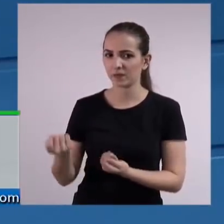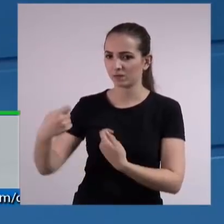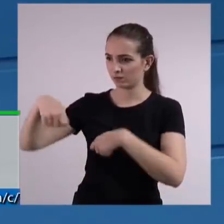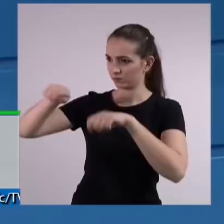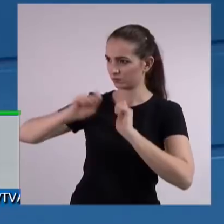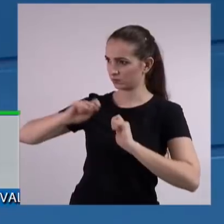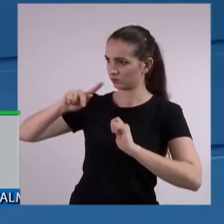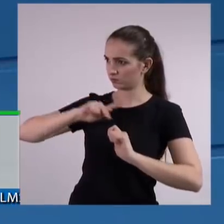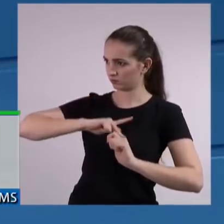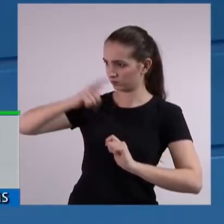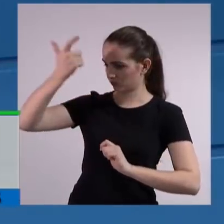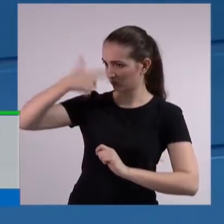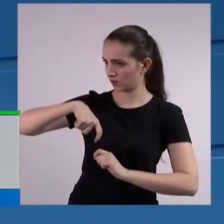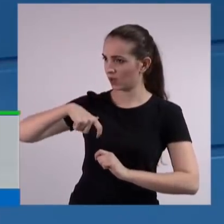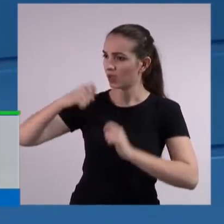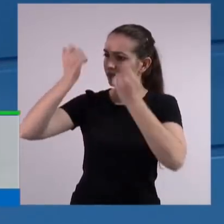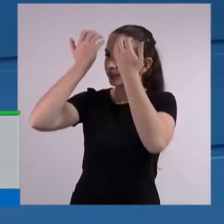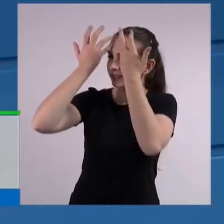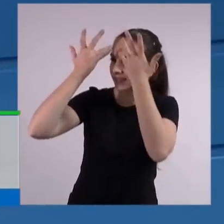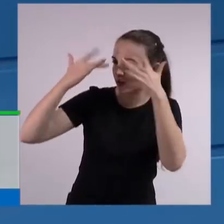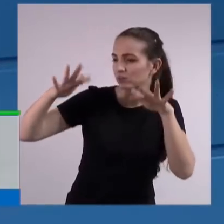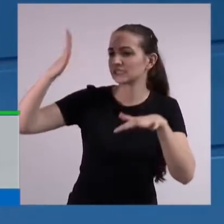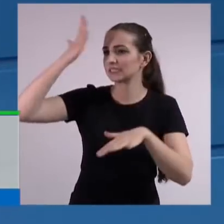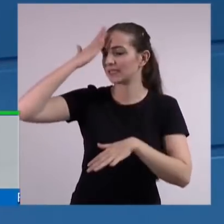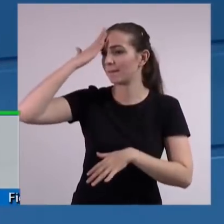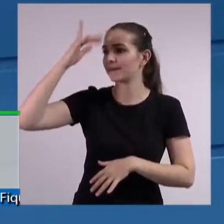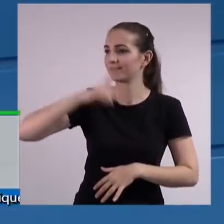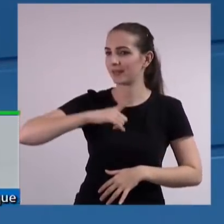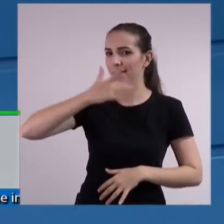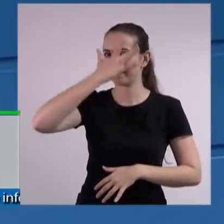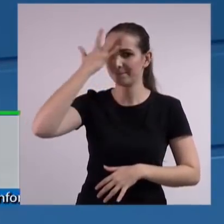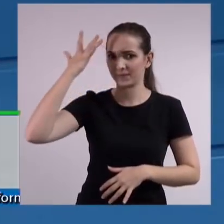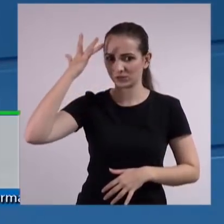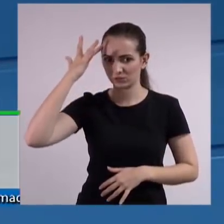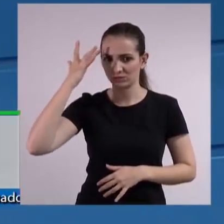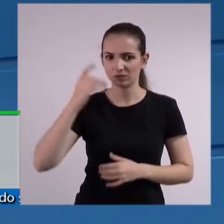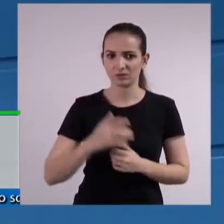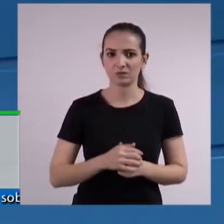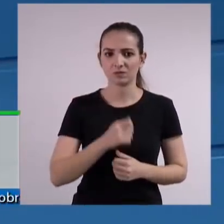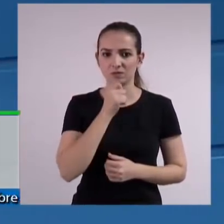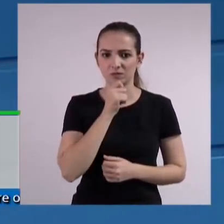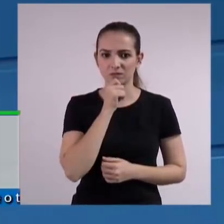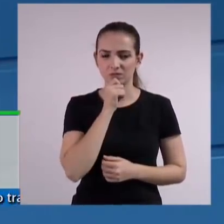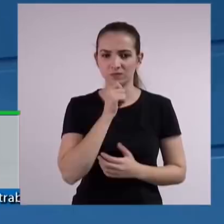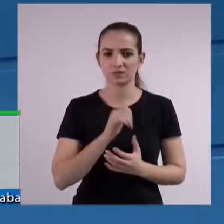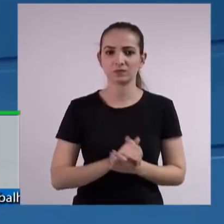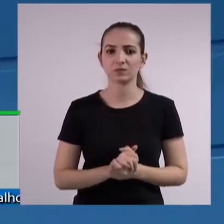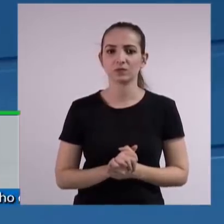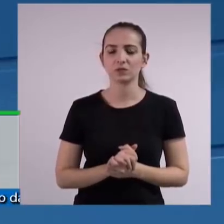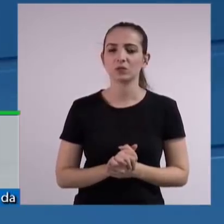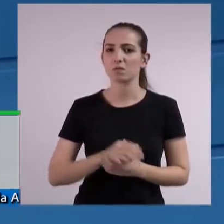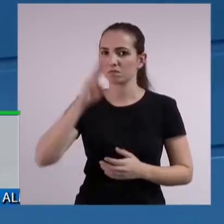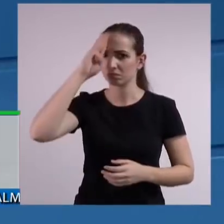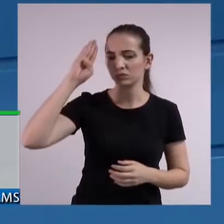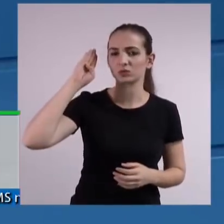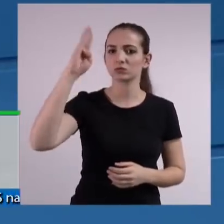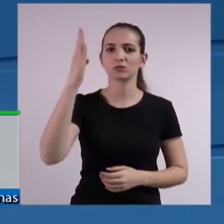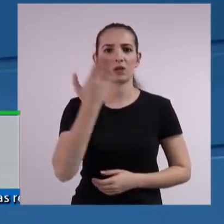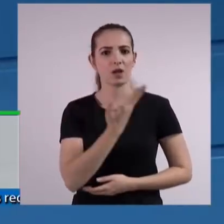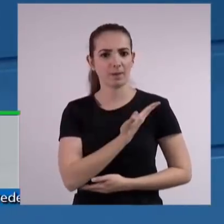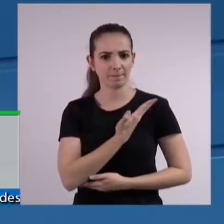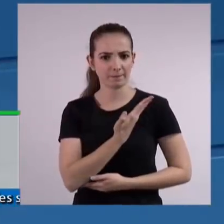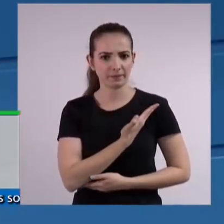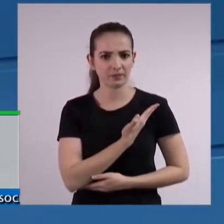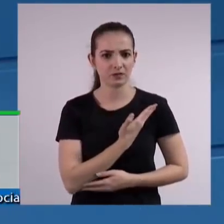deu a tranquilidade de saber que existem pessoas ainda que são, acima de tudo,